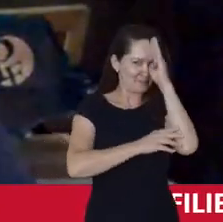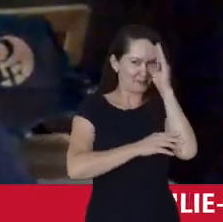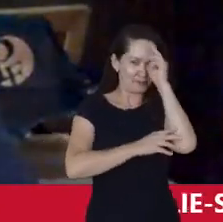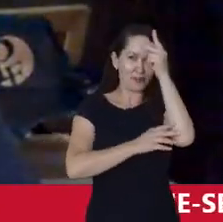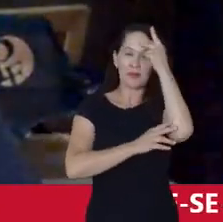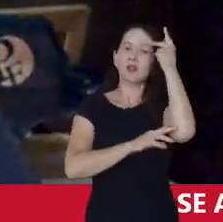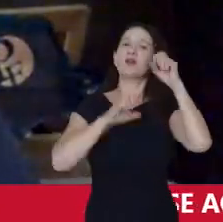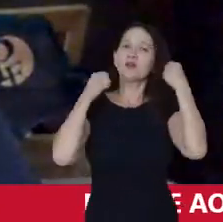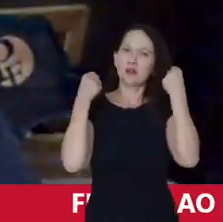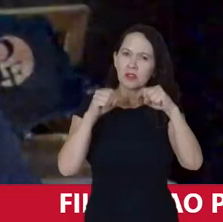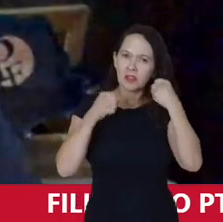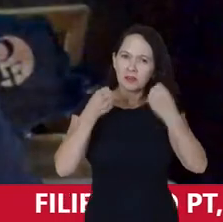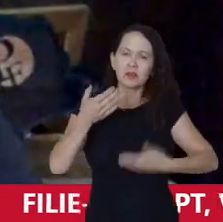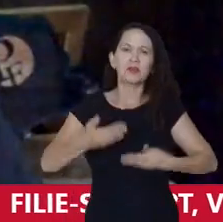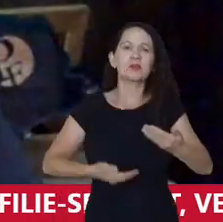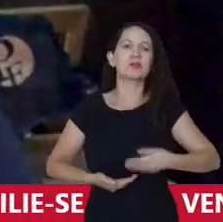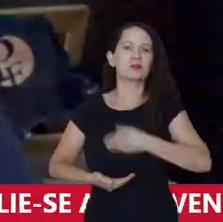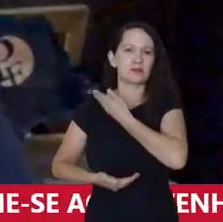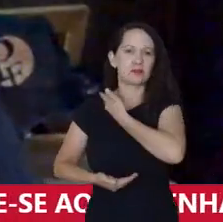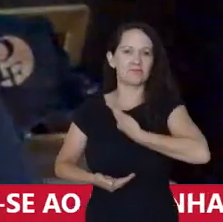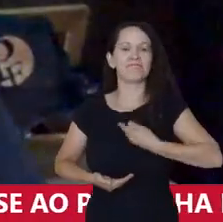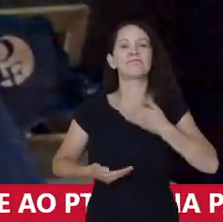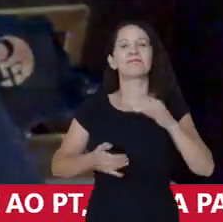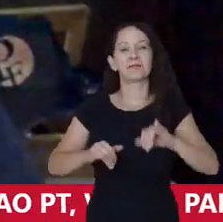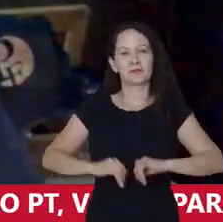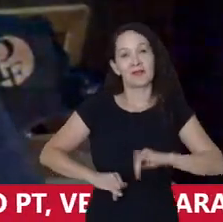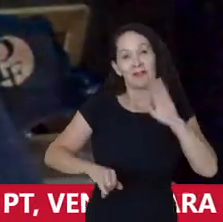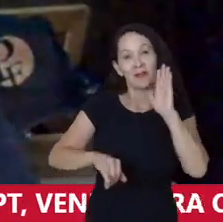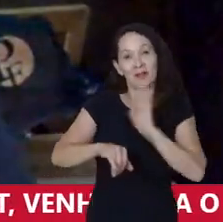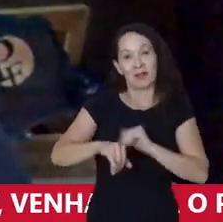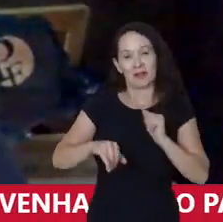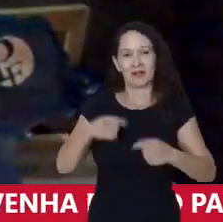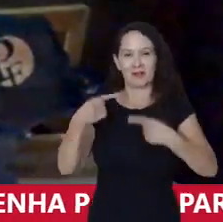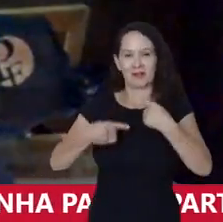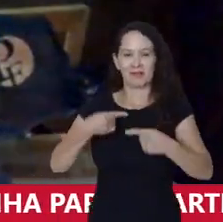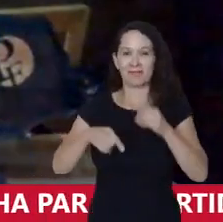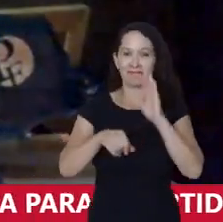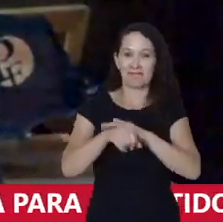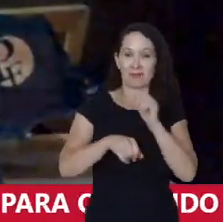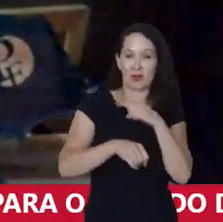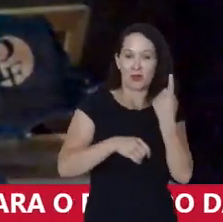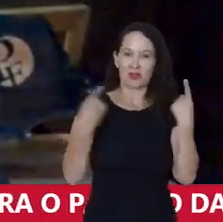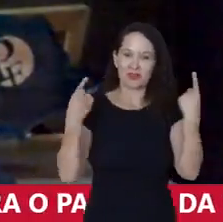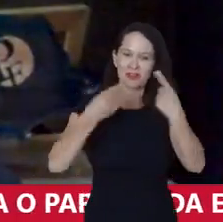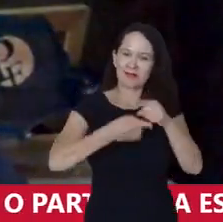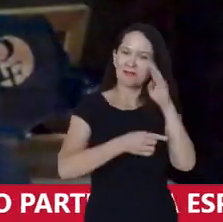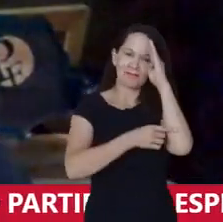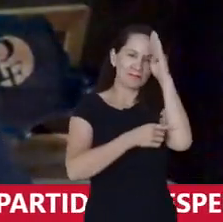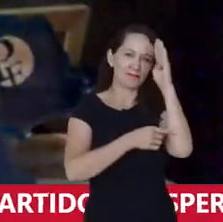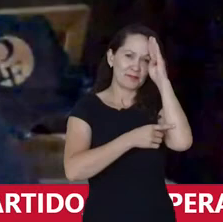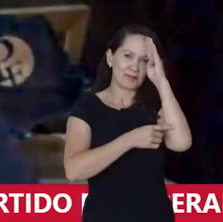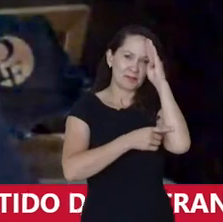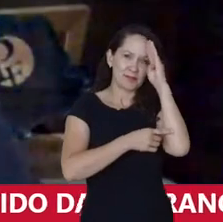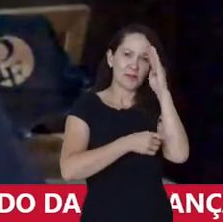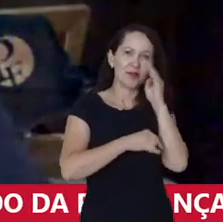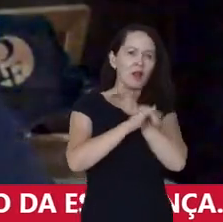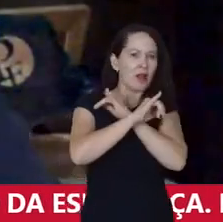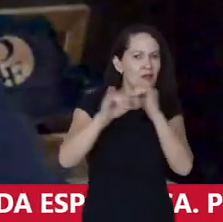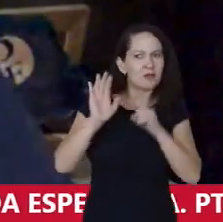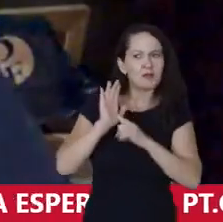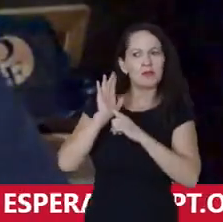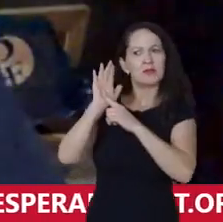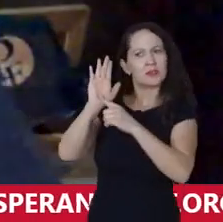quem precisa do serviço público. Eu acho que nesse debate final, esse é o nosso grande desafio. Convencer,